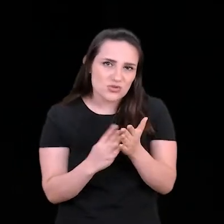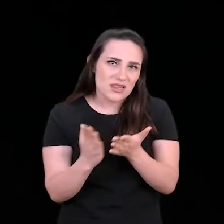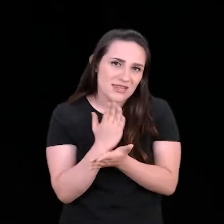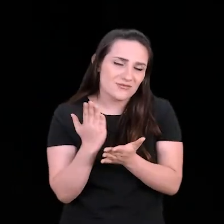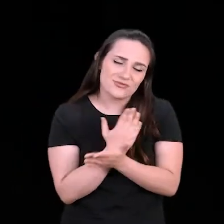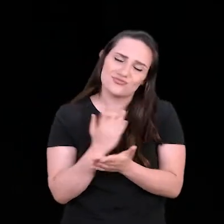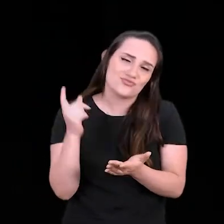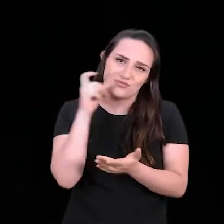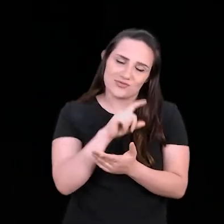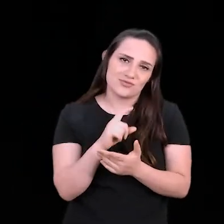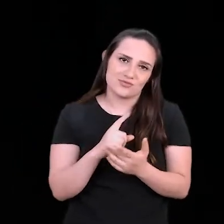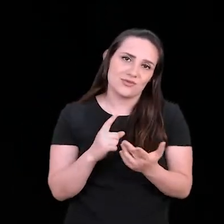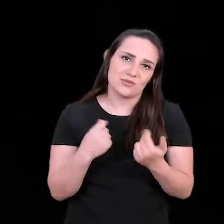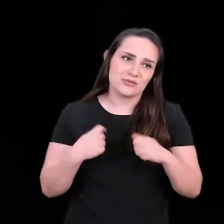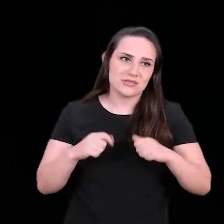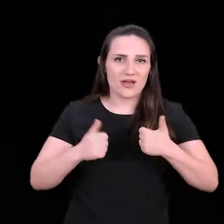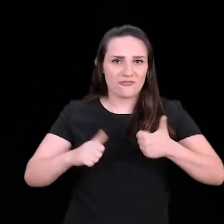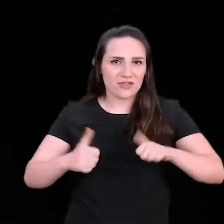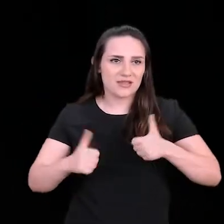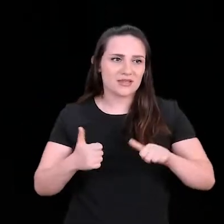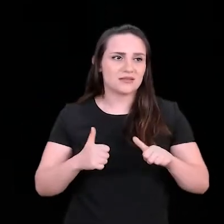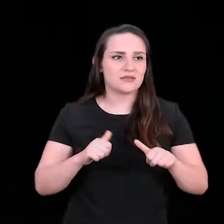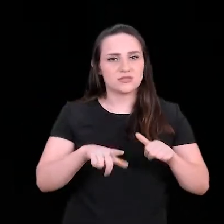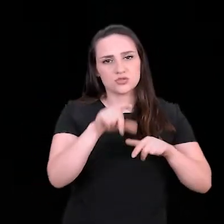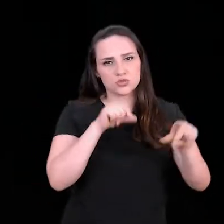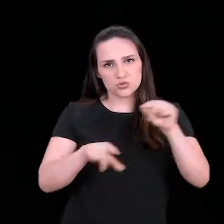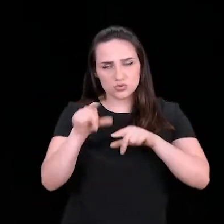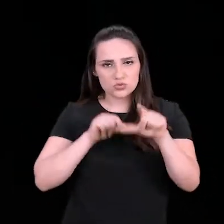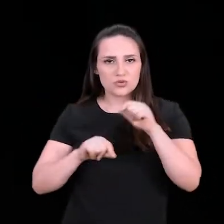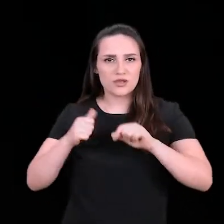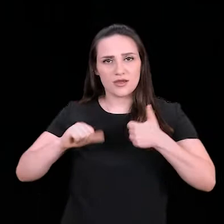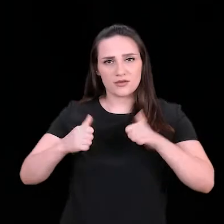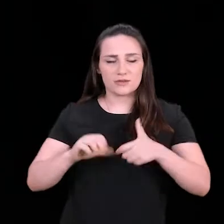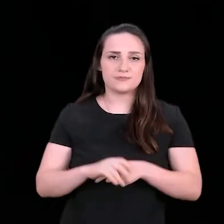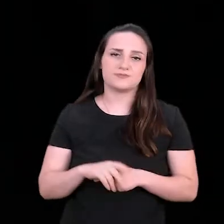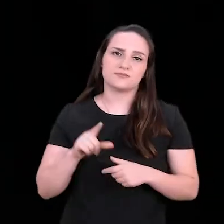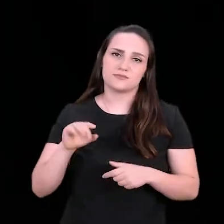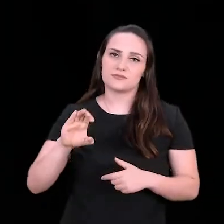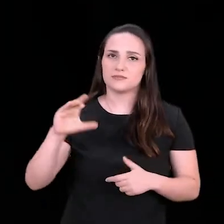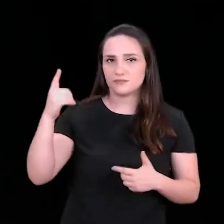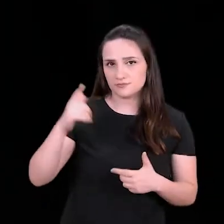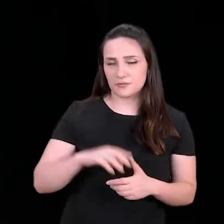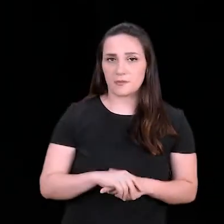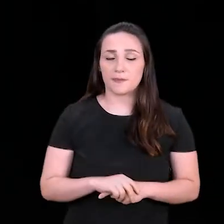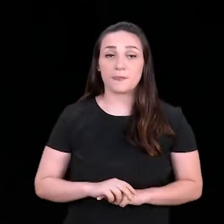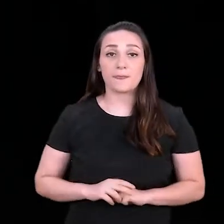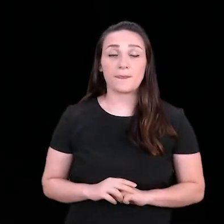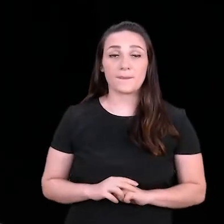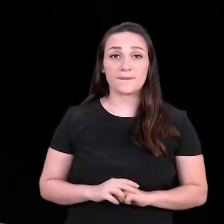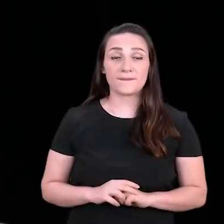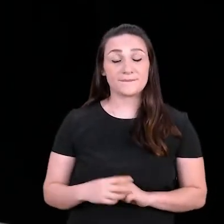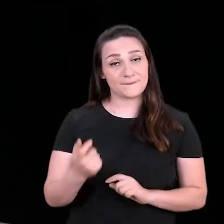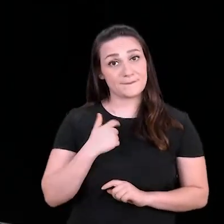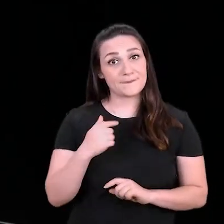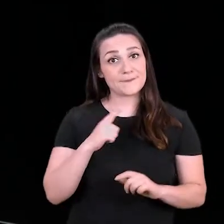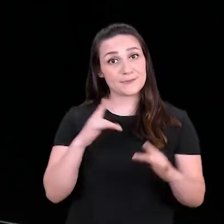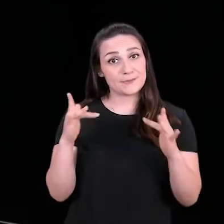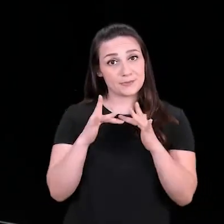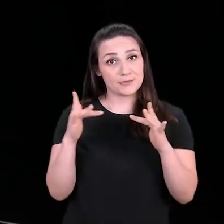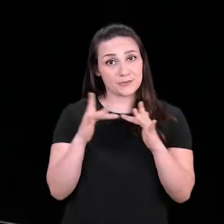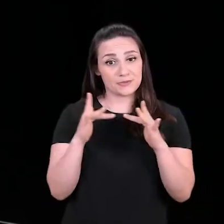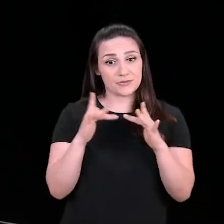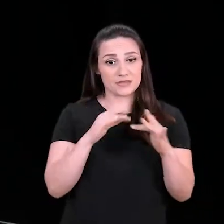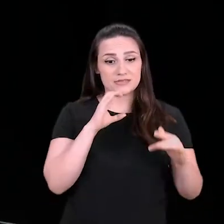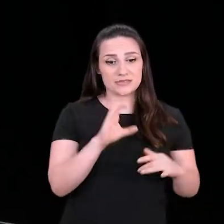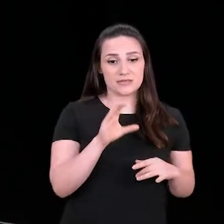né, e fazer análise em cima dos filtros que você elegeu para fazer essa análise. É claro que, assim, como eu